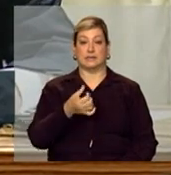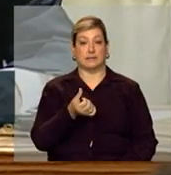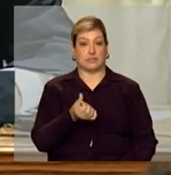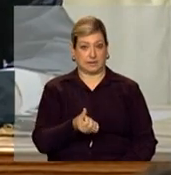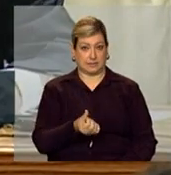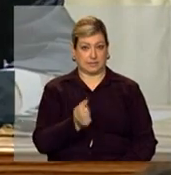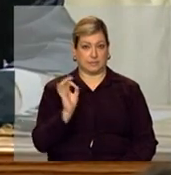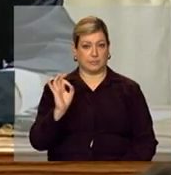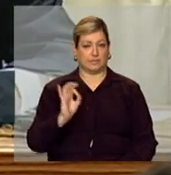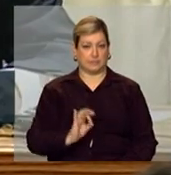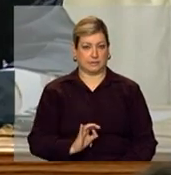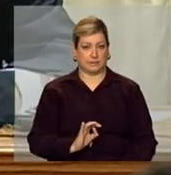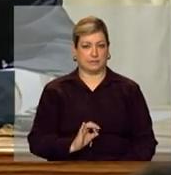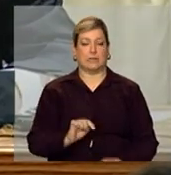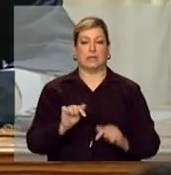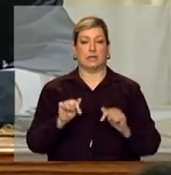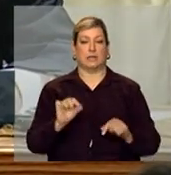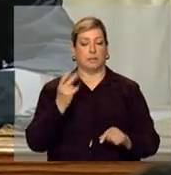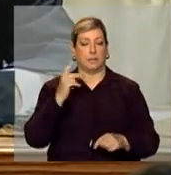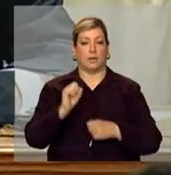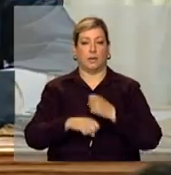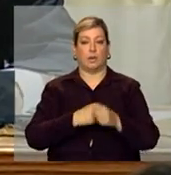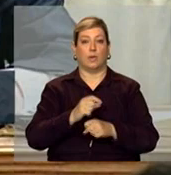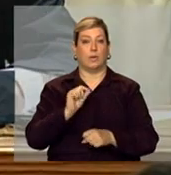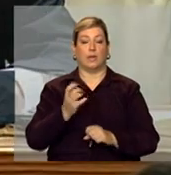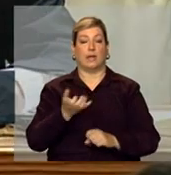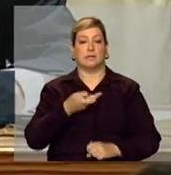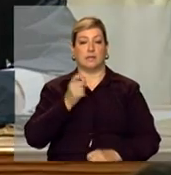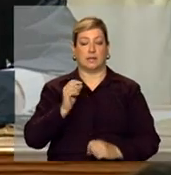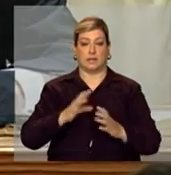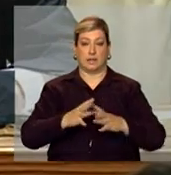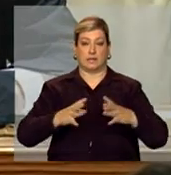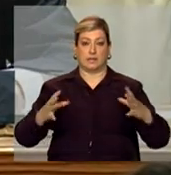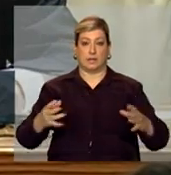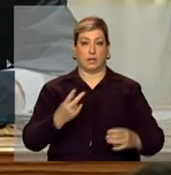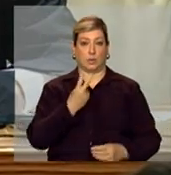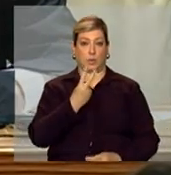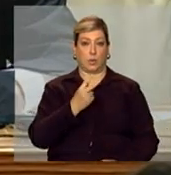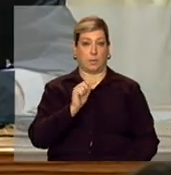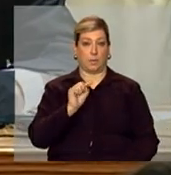O que anualizado representa um crescimento de